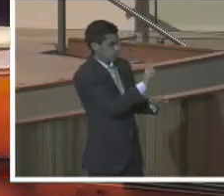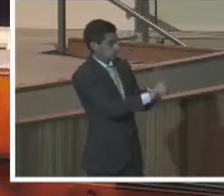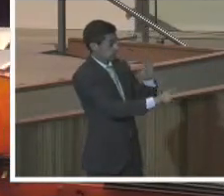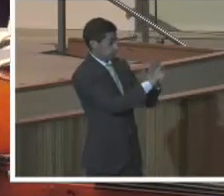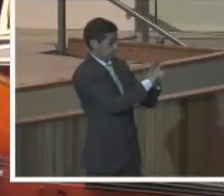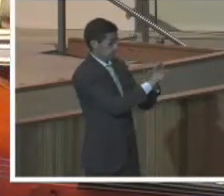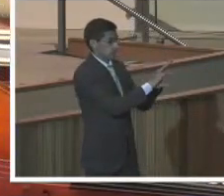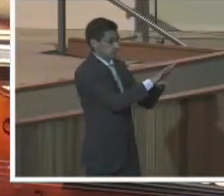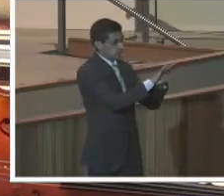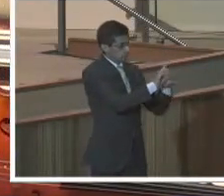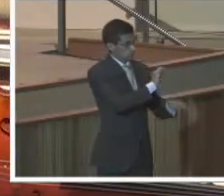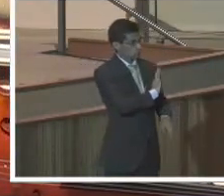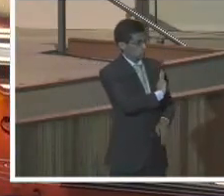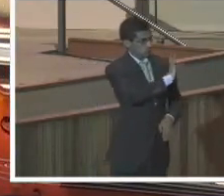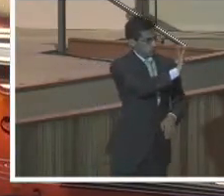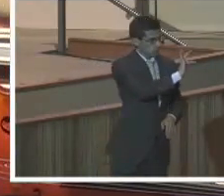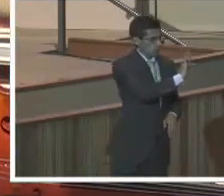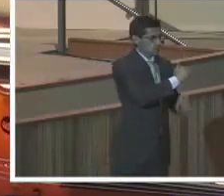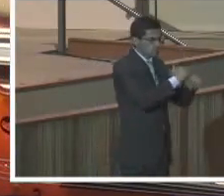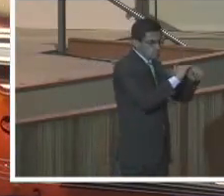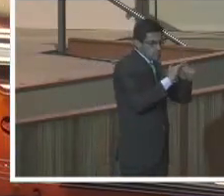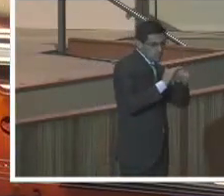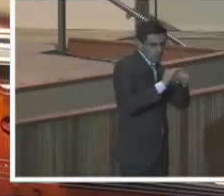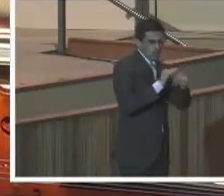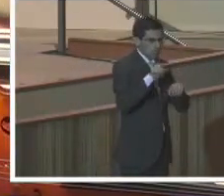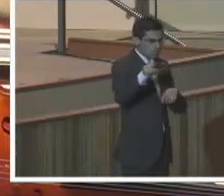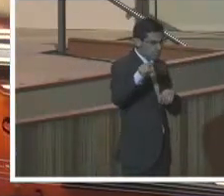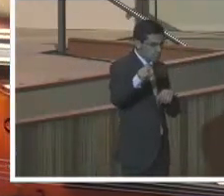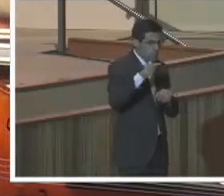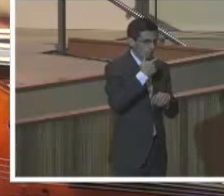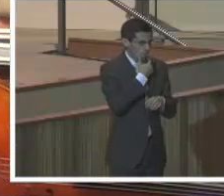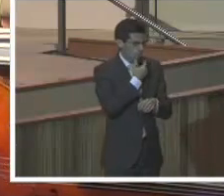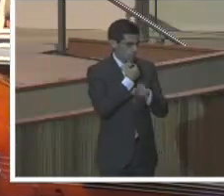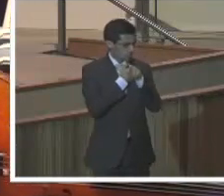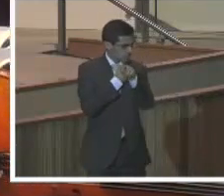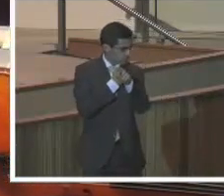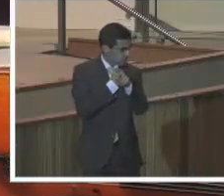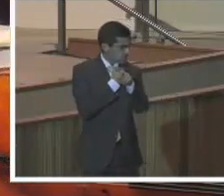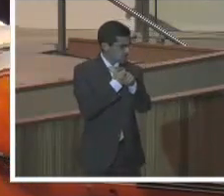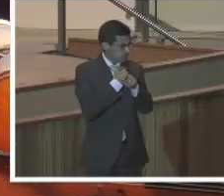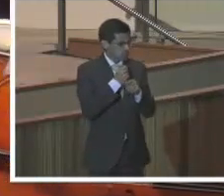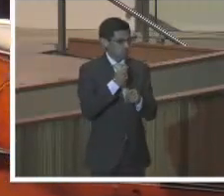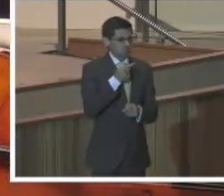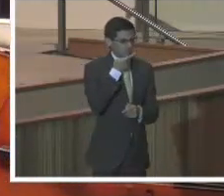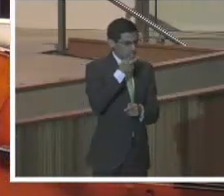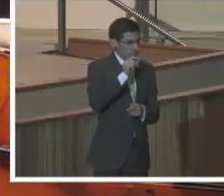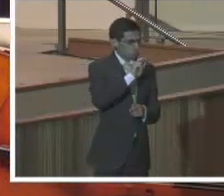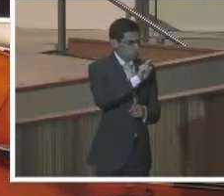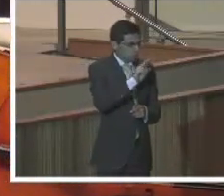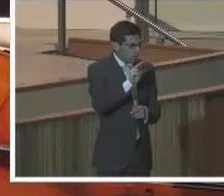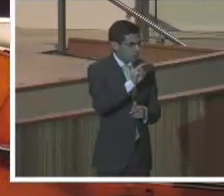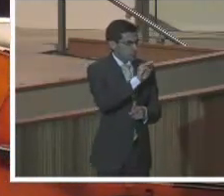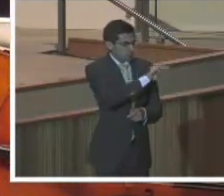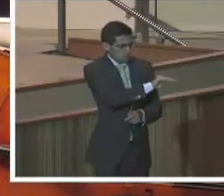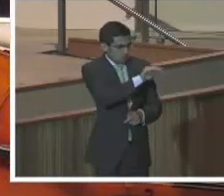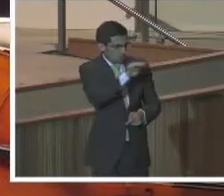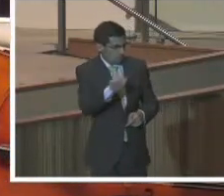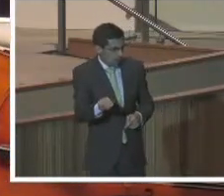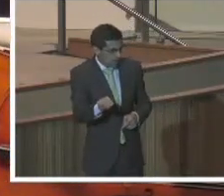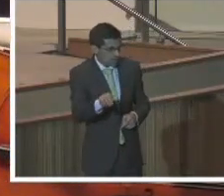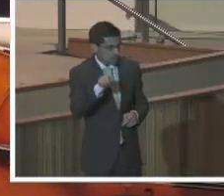e os fariseus: olha, esse homem aí, que eles estão chamando de mestre,